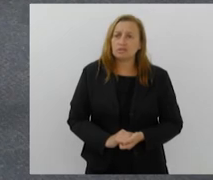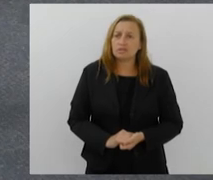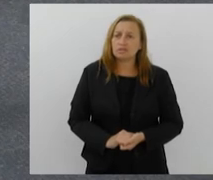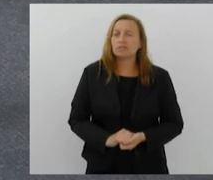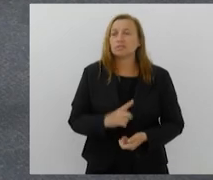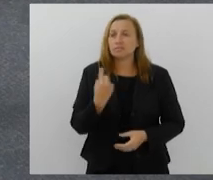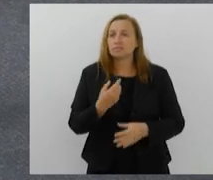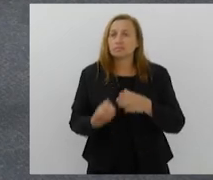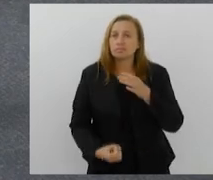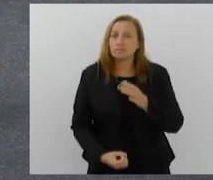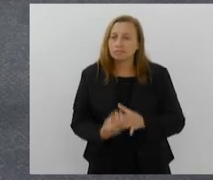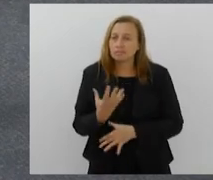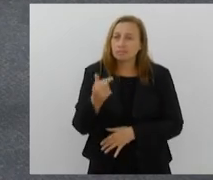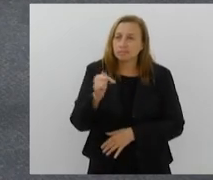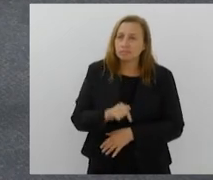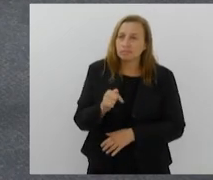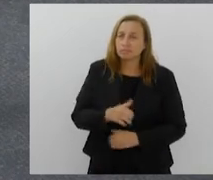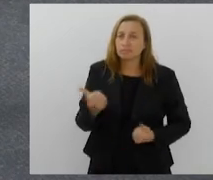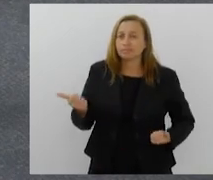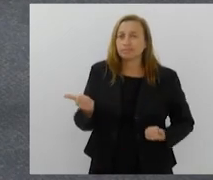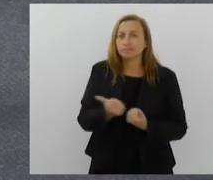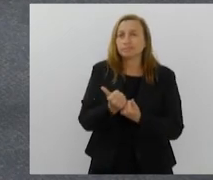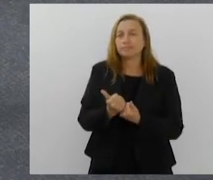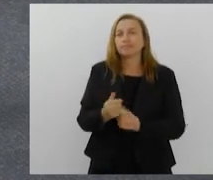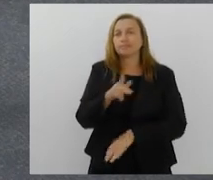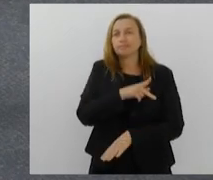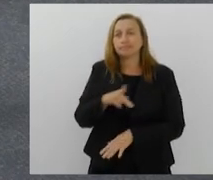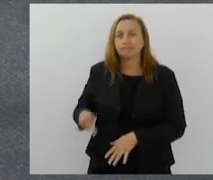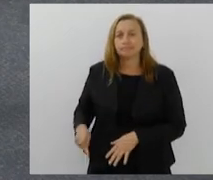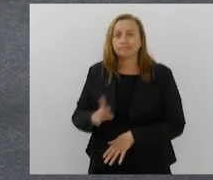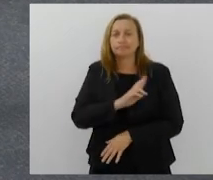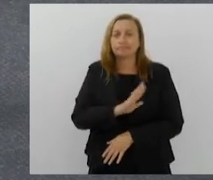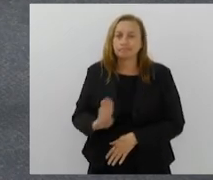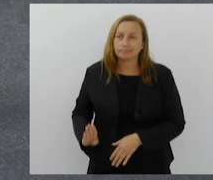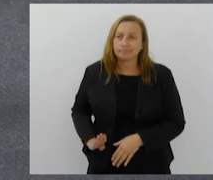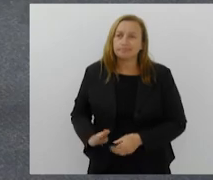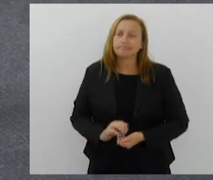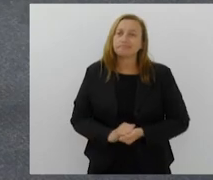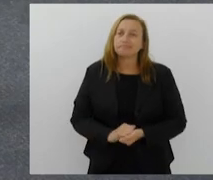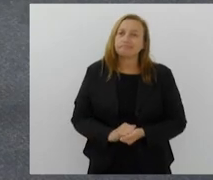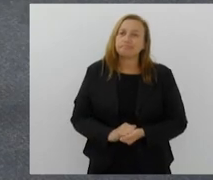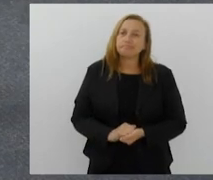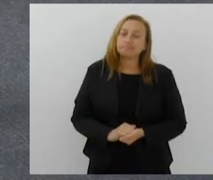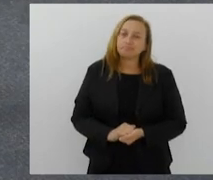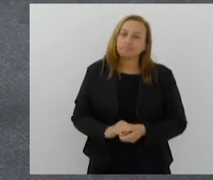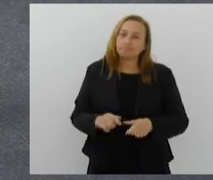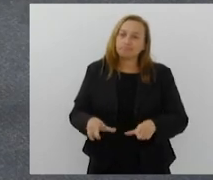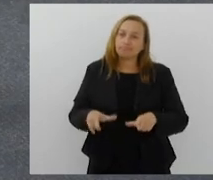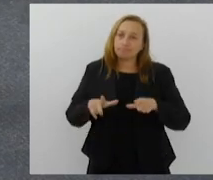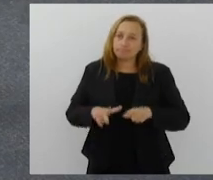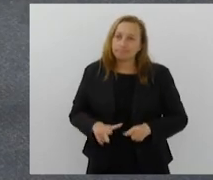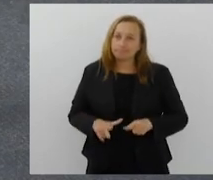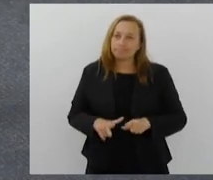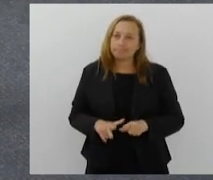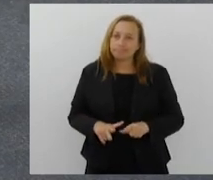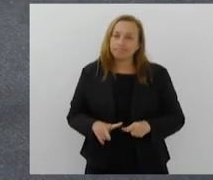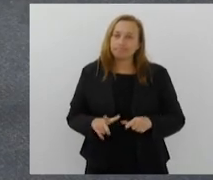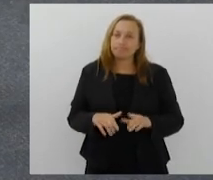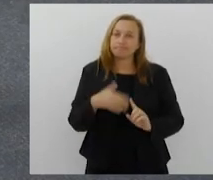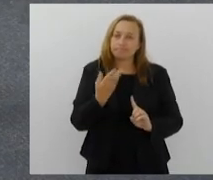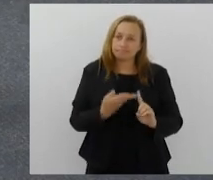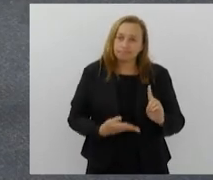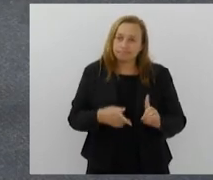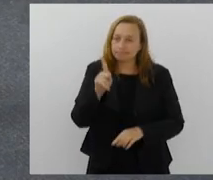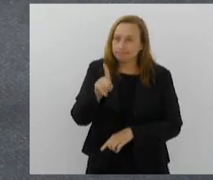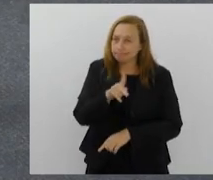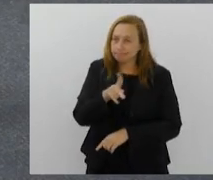aqui, se tivermos, claro, o apoio do nosso presidente Rodrigo Bacelar, uma comenda para homenagear os padres